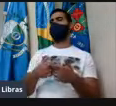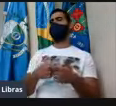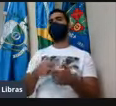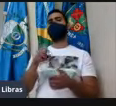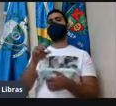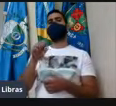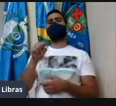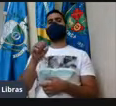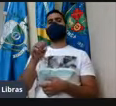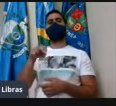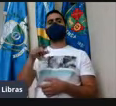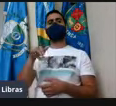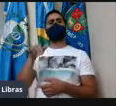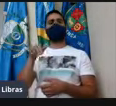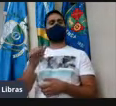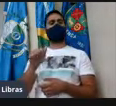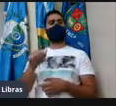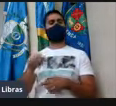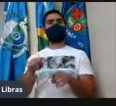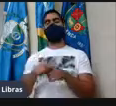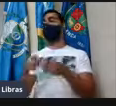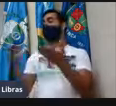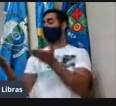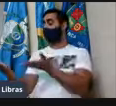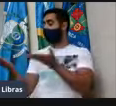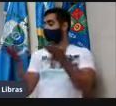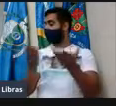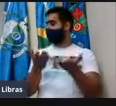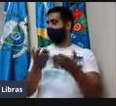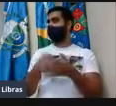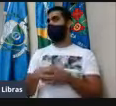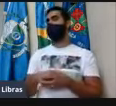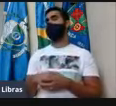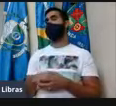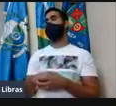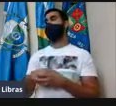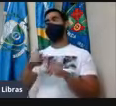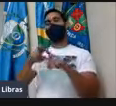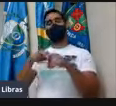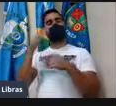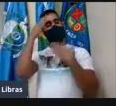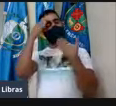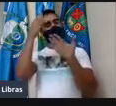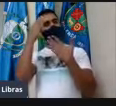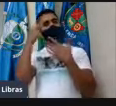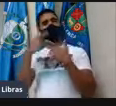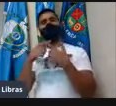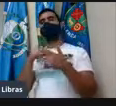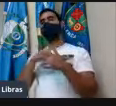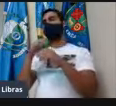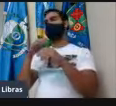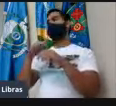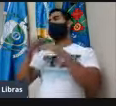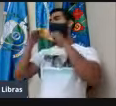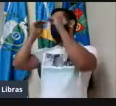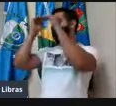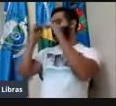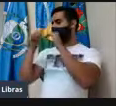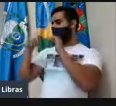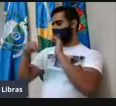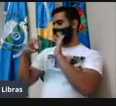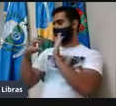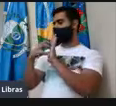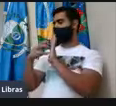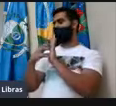Sônia, que também não veio aqui, foi convocada e não veio, agradeço então a sua presença, que teve um pouco mais de respeito pela nossa casa e veio